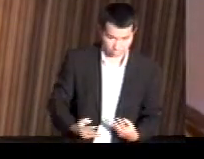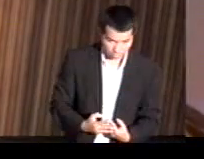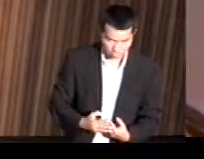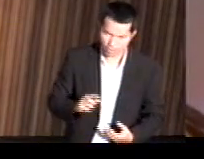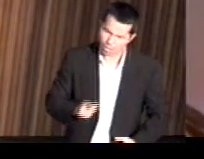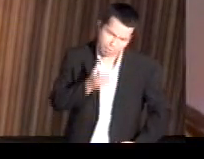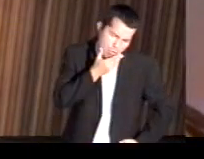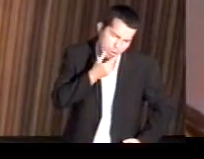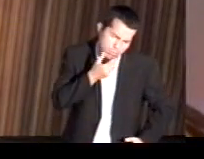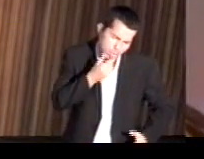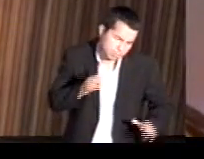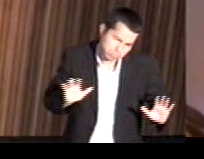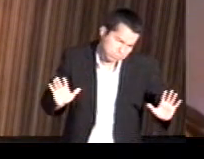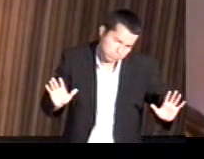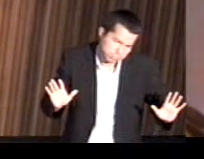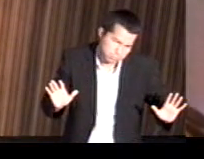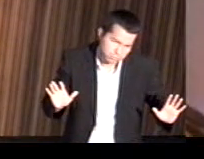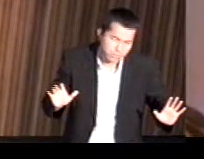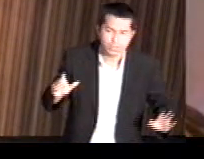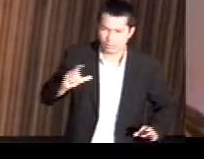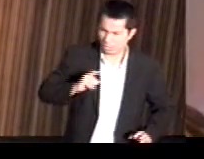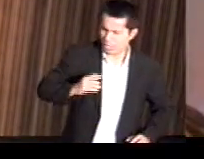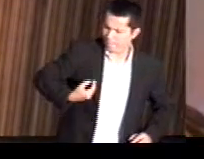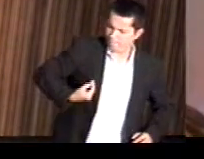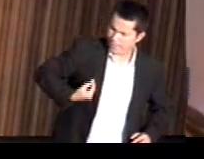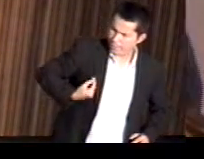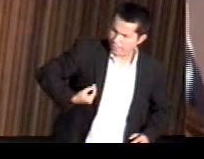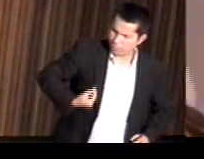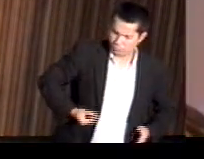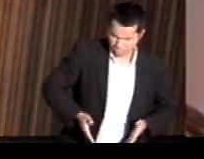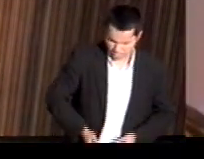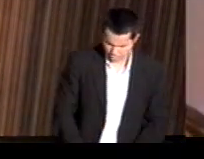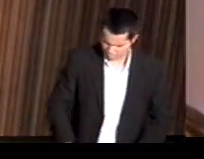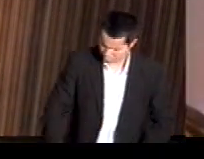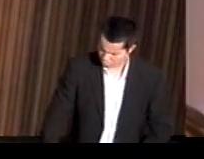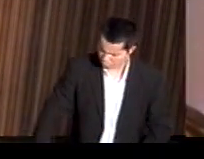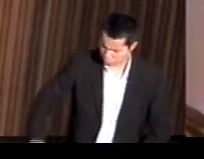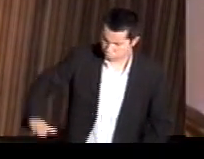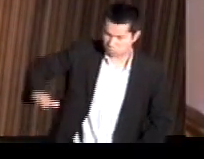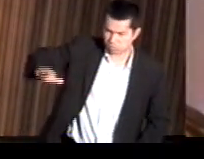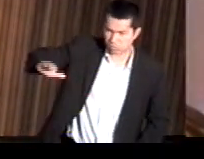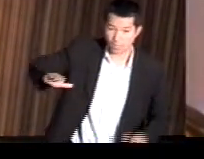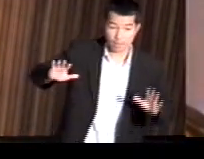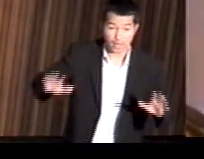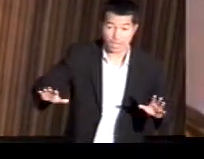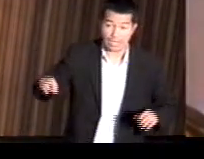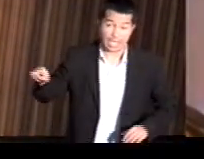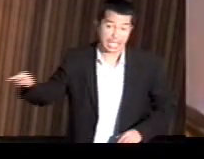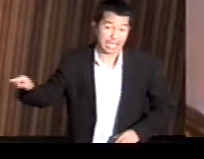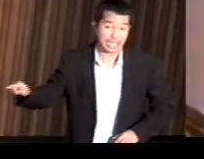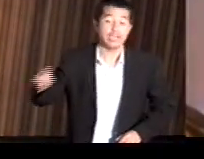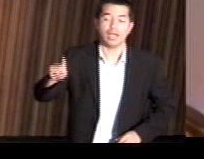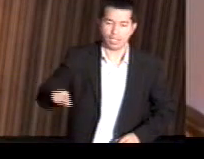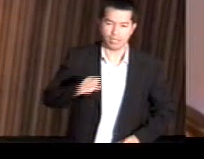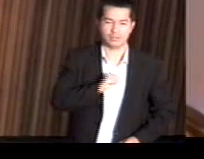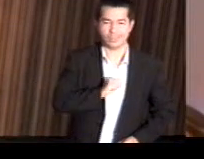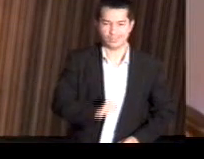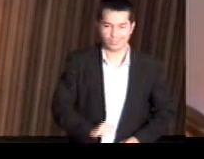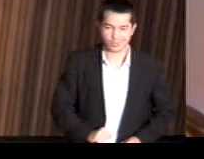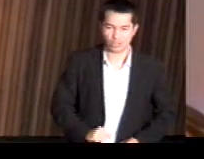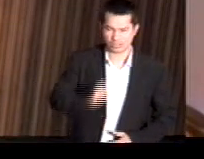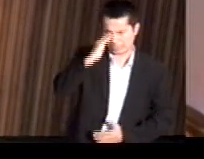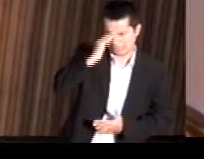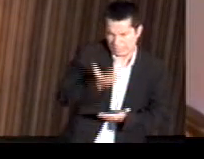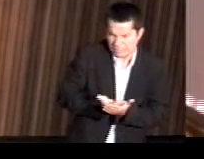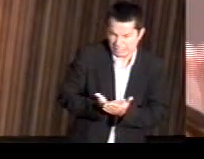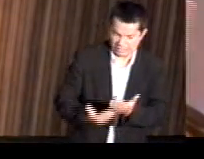sacerdotal tipifica, aponta para Jesus lá na frente na história como o Messias de Deus. Um